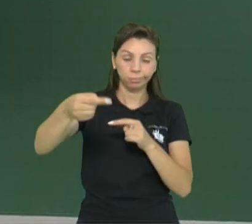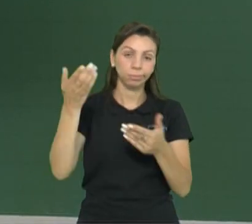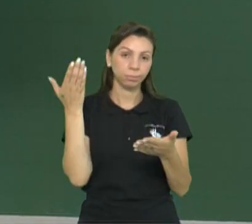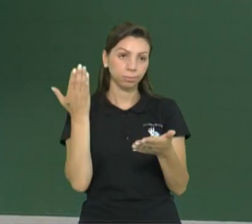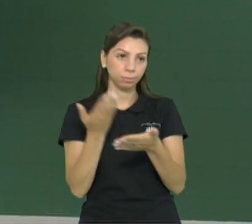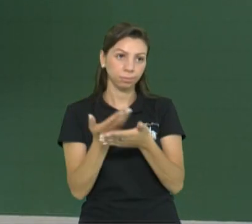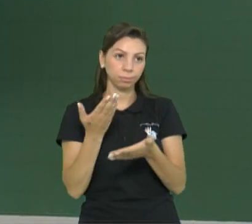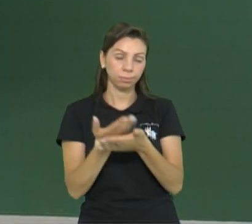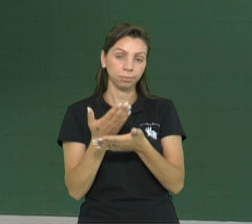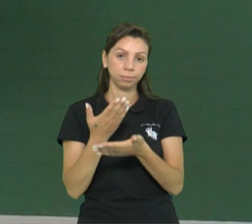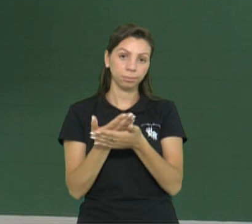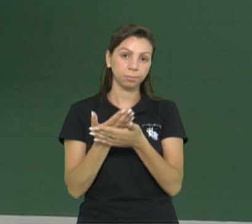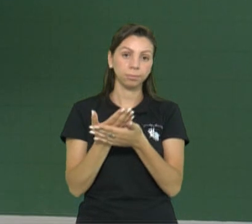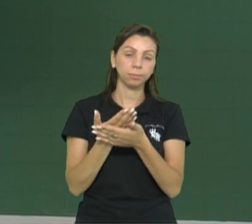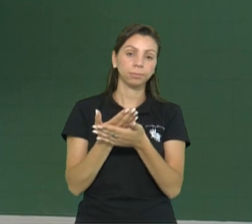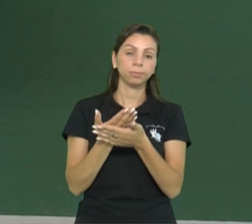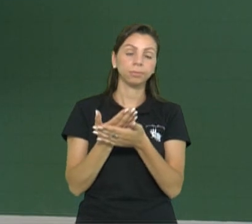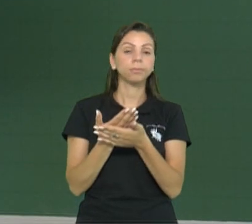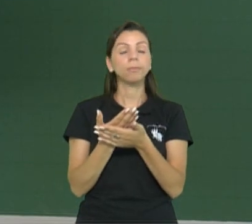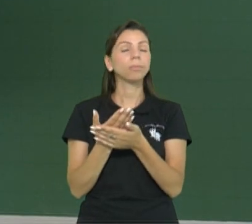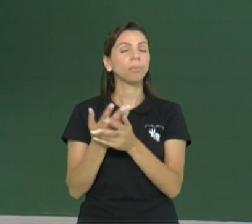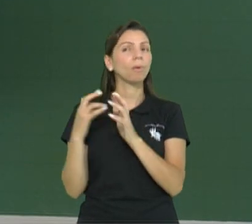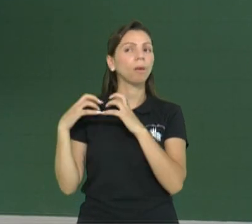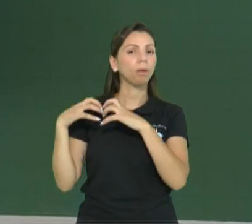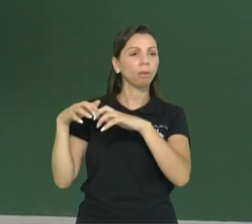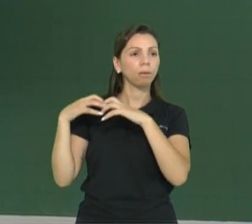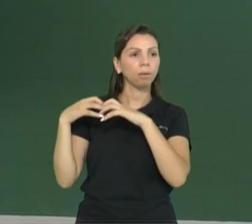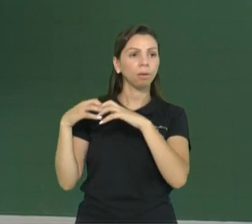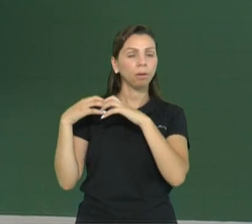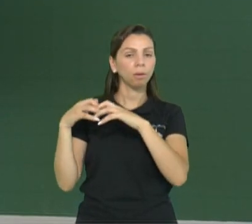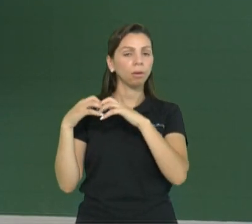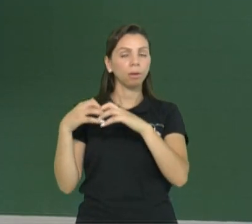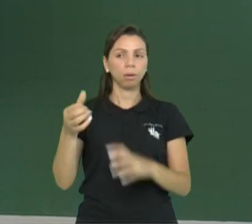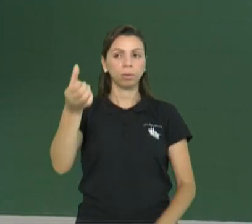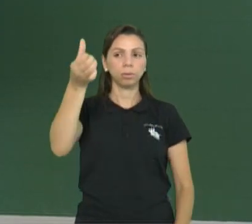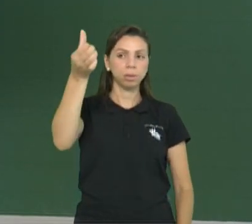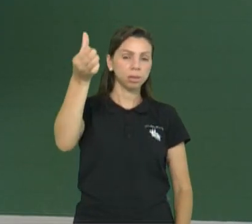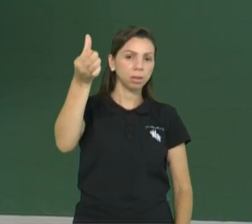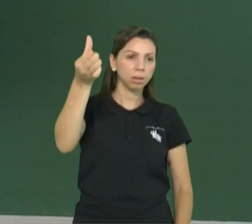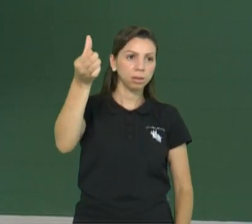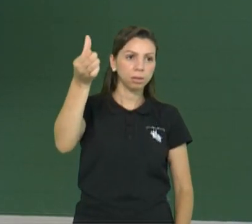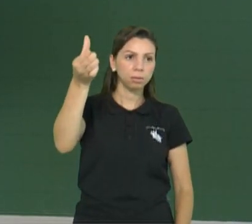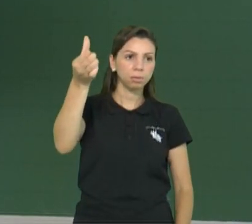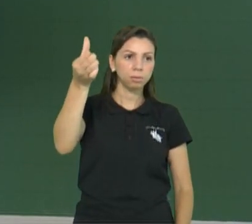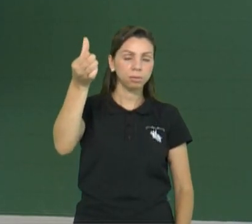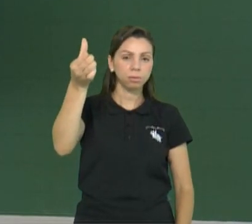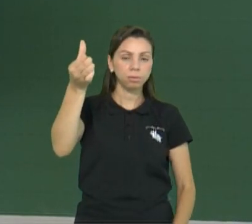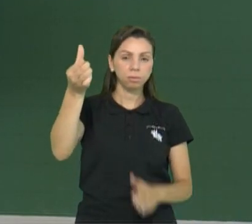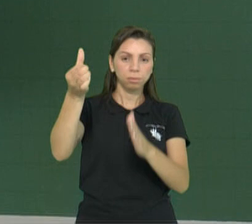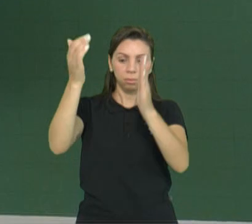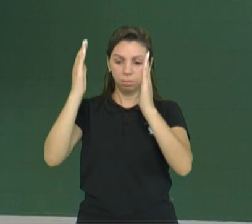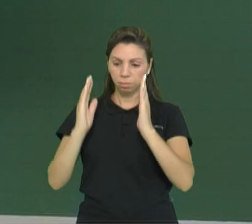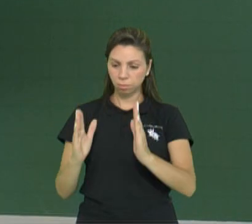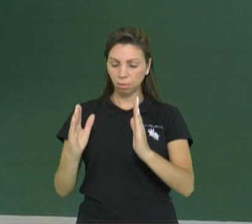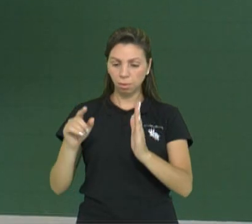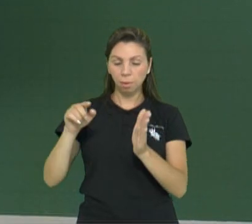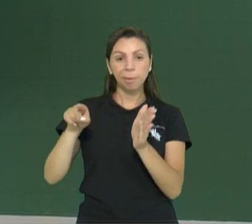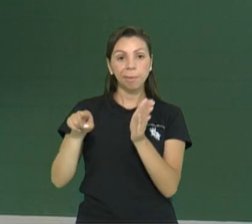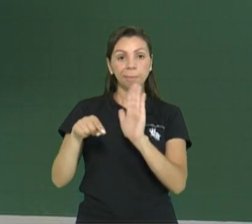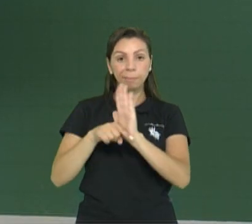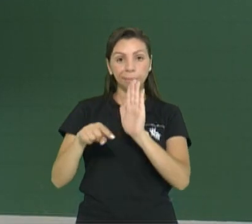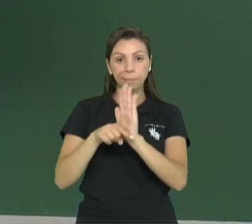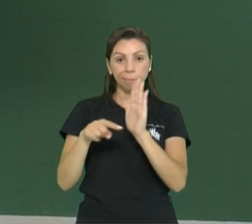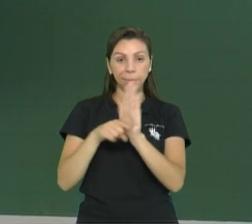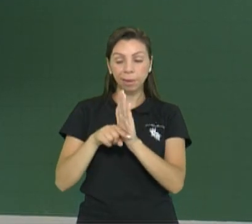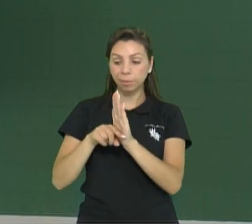aulas, é fazer a reflexão aqui, os 6 centímetros dessa base, sobrou aqui 5 centímetros. Então